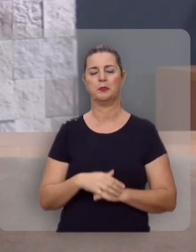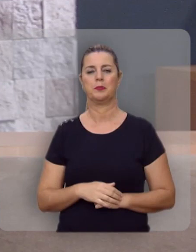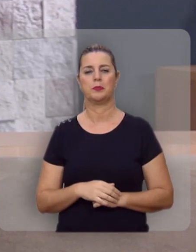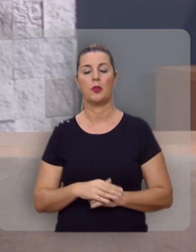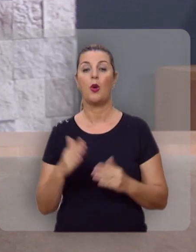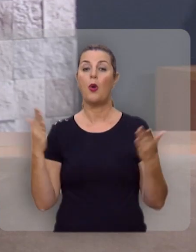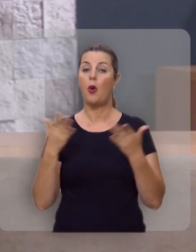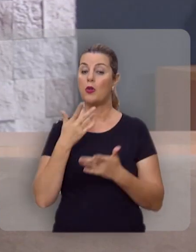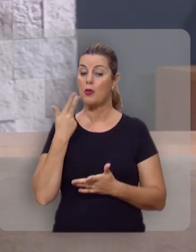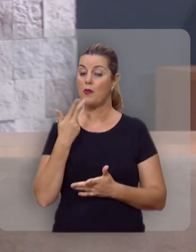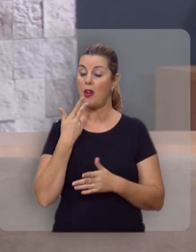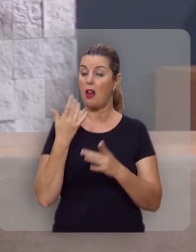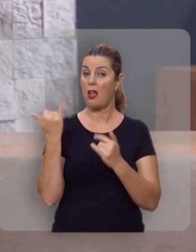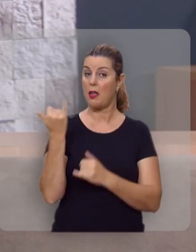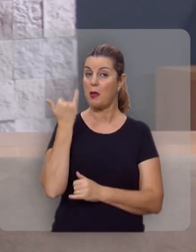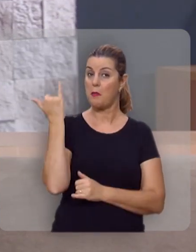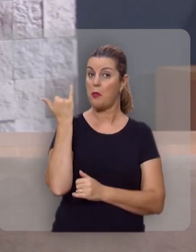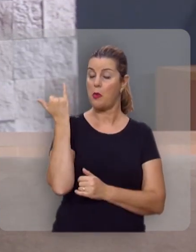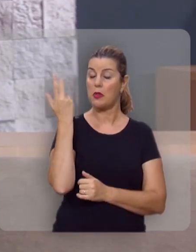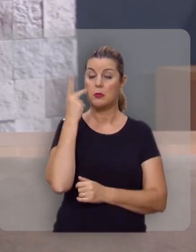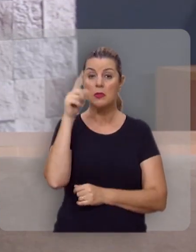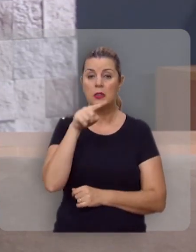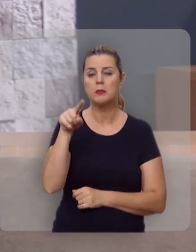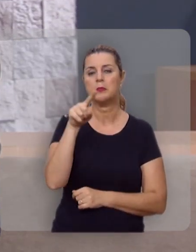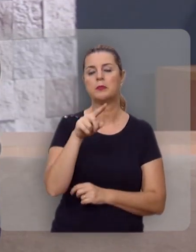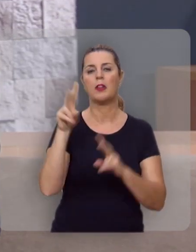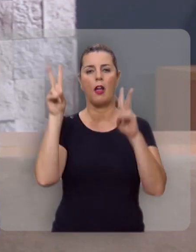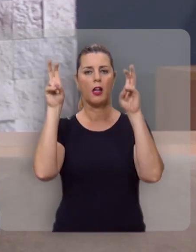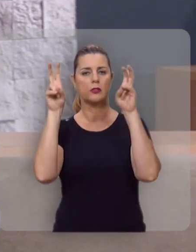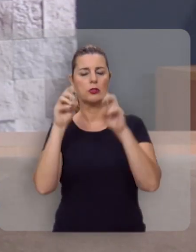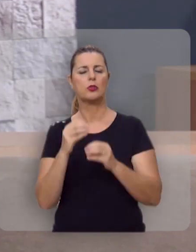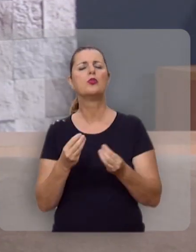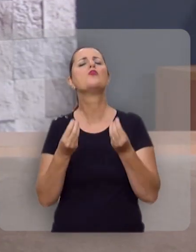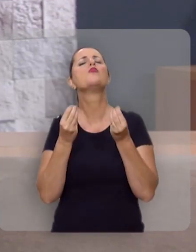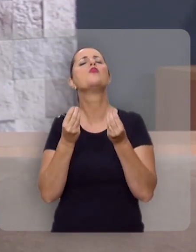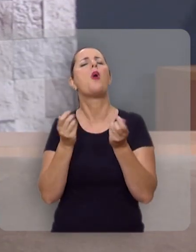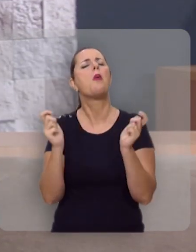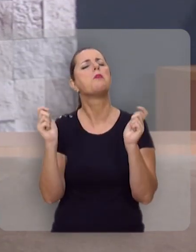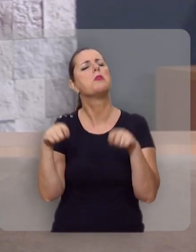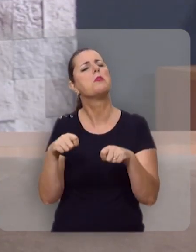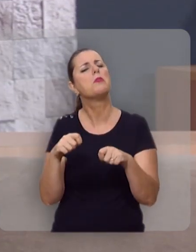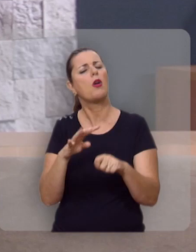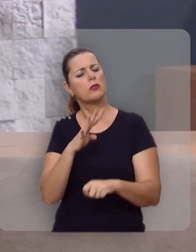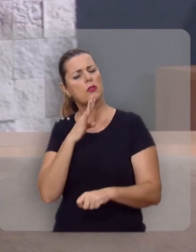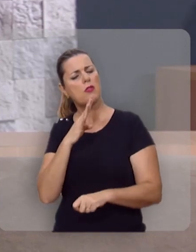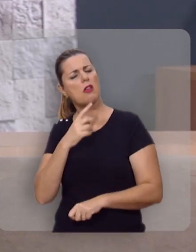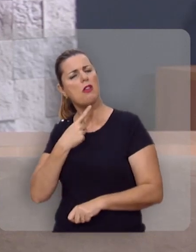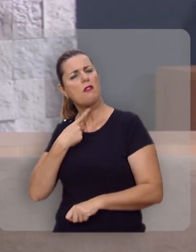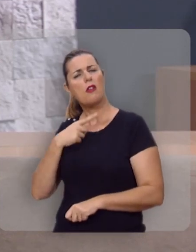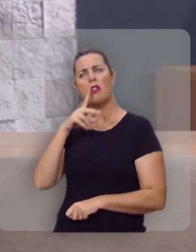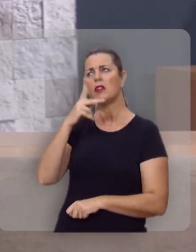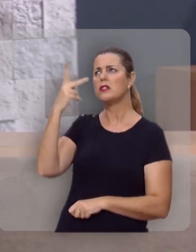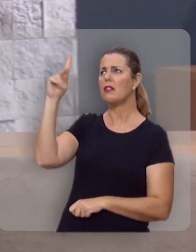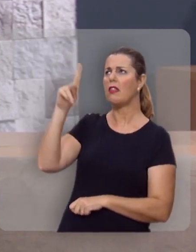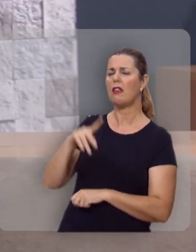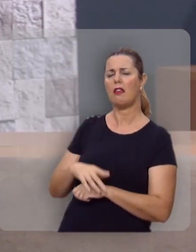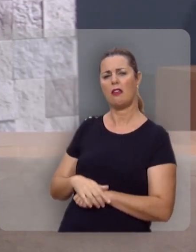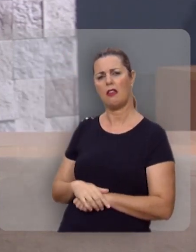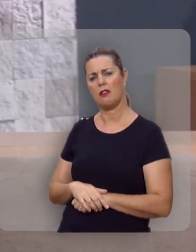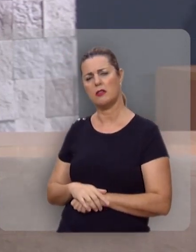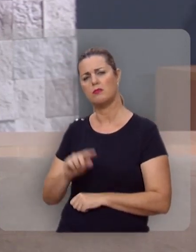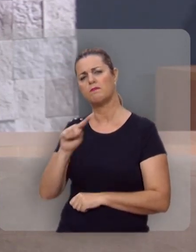nacional. Hoje eu quero tratar de um assunto importantíssimo com você. Como eu posso conhecer a vontade